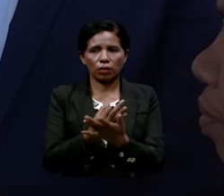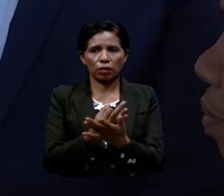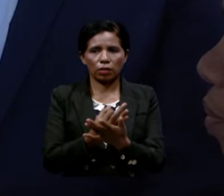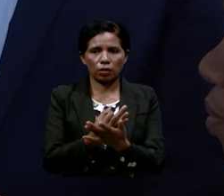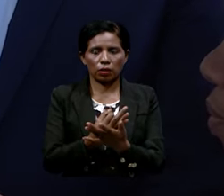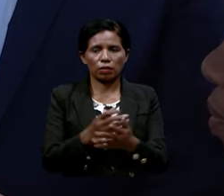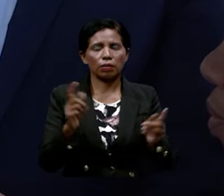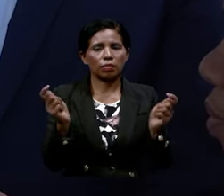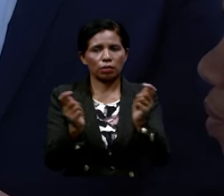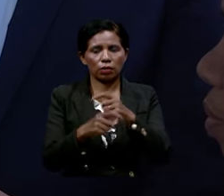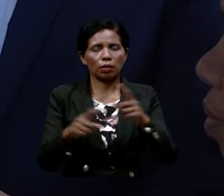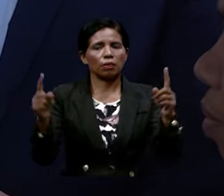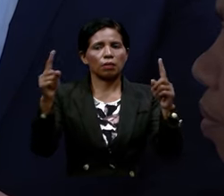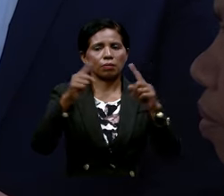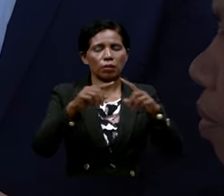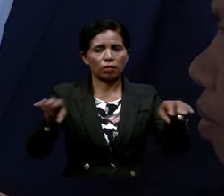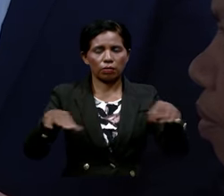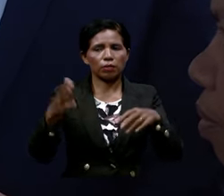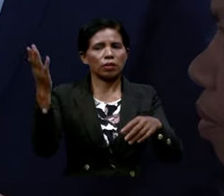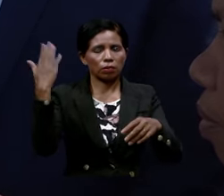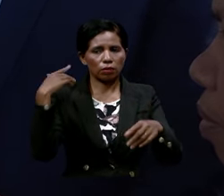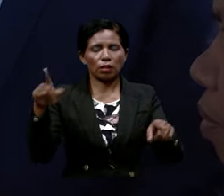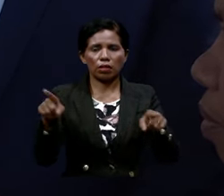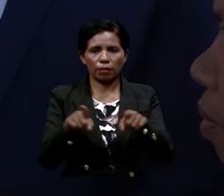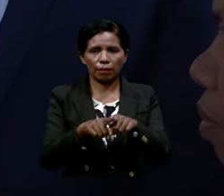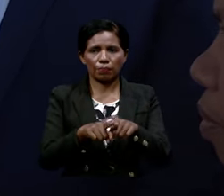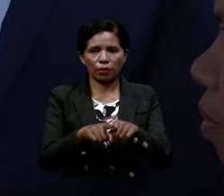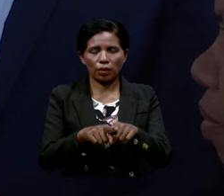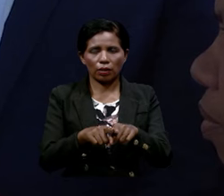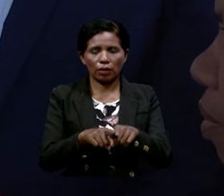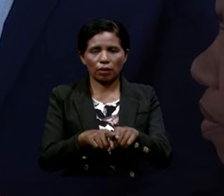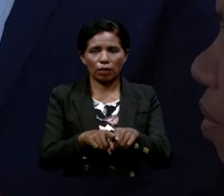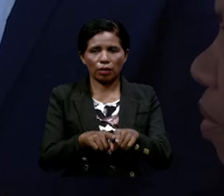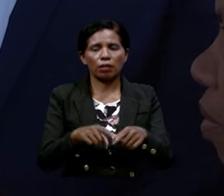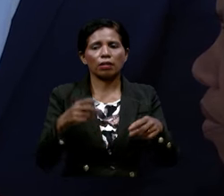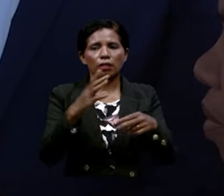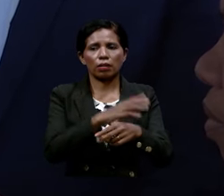orçamento, sai fali, bafali sistema ideológico, maka causa ninia